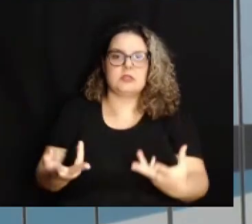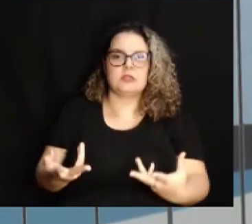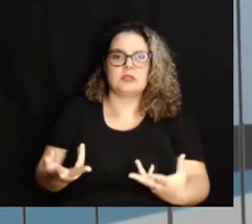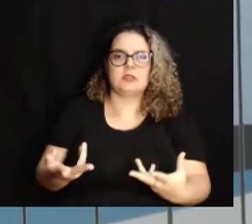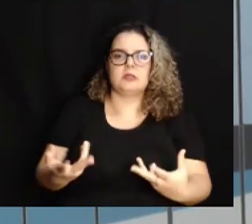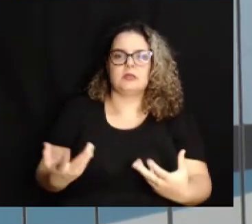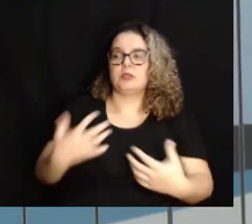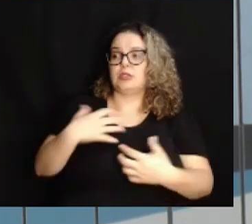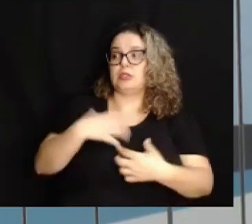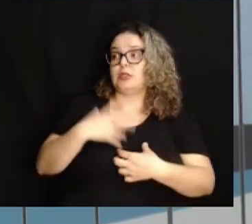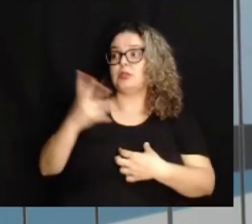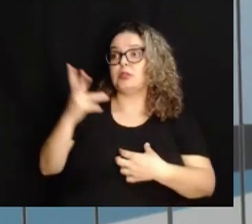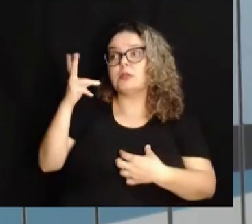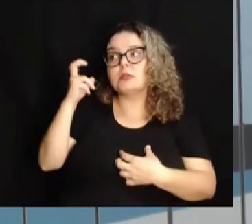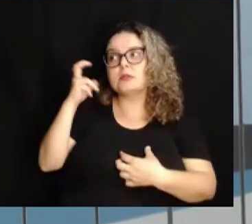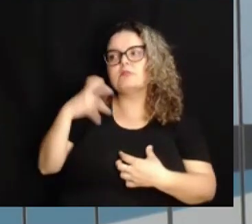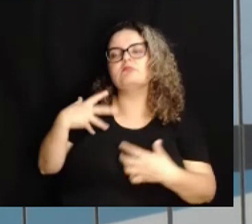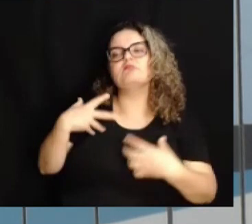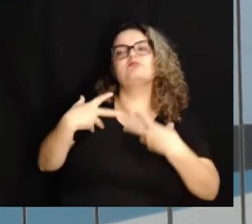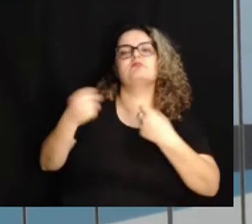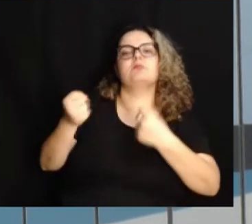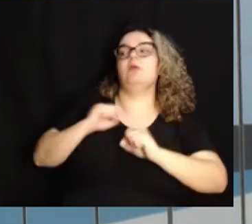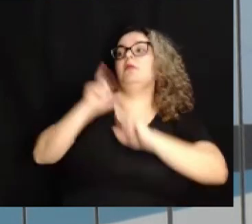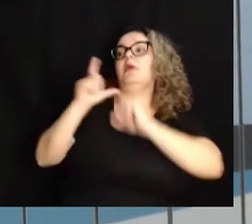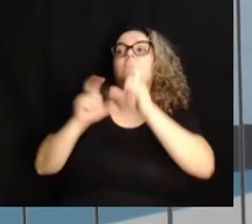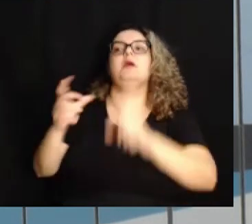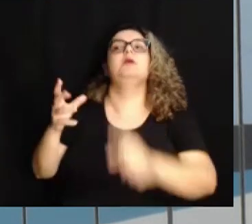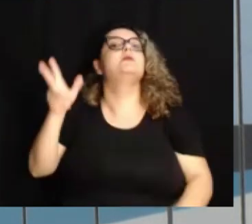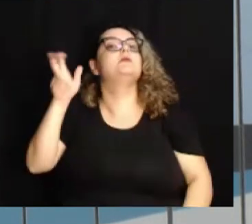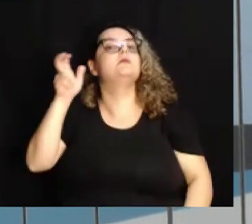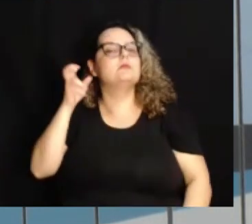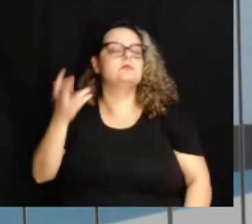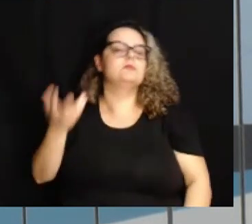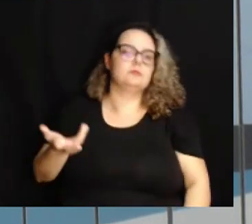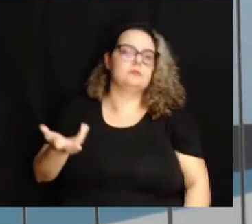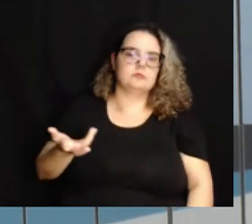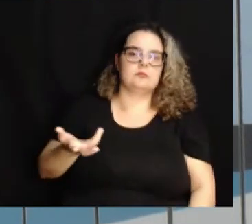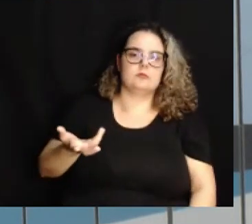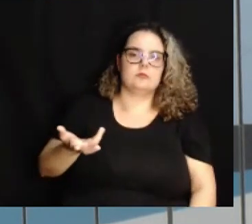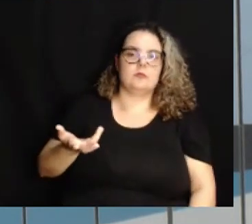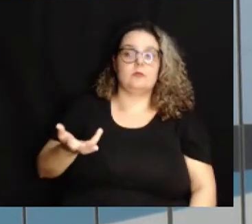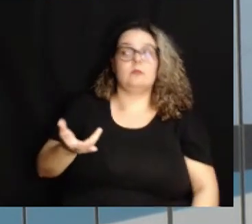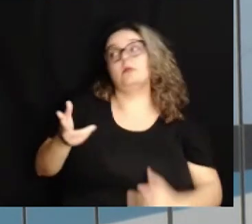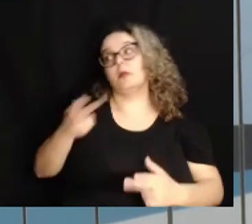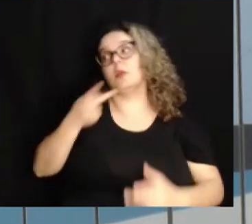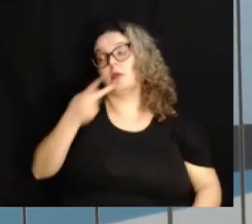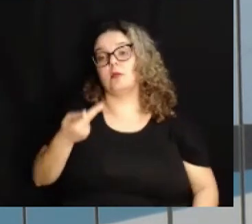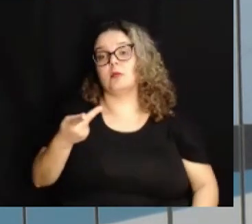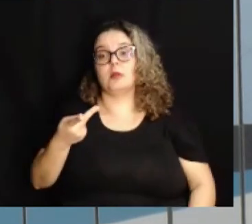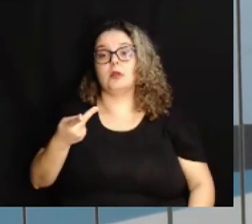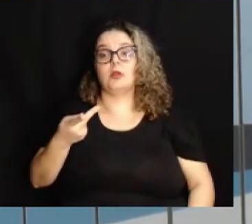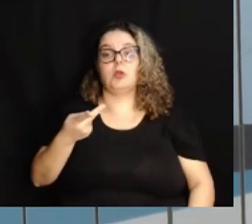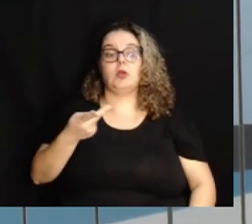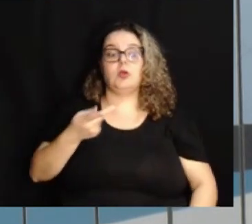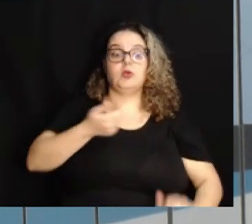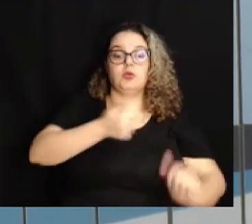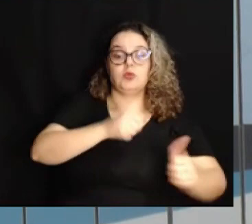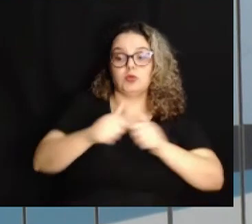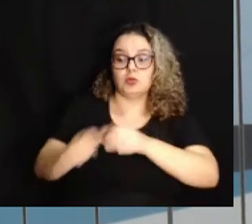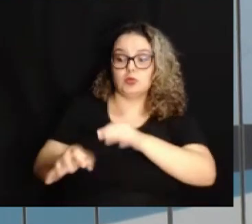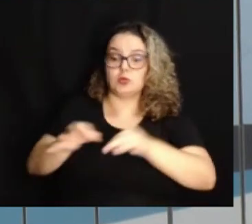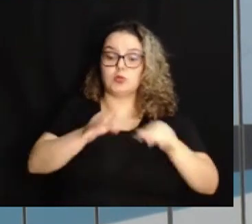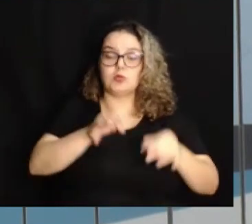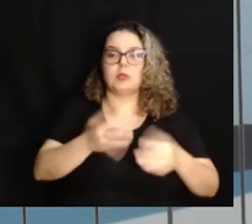ouvida, porque muitas vezes é aquilo, né? A gente acaba, como eu falei, essa questão toda do julgamento, a gente acaba afastando